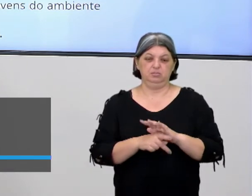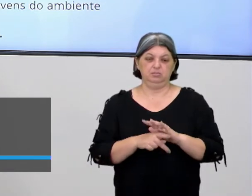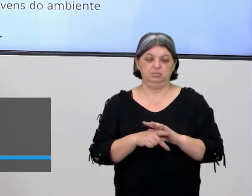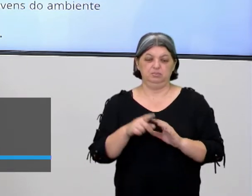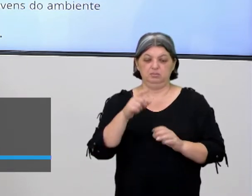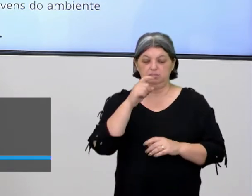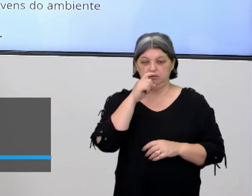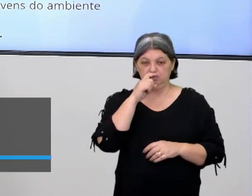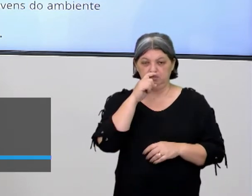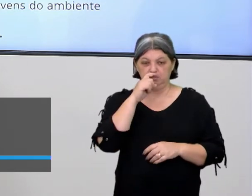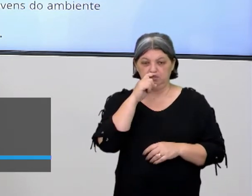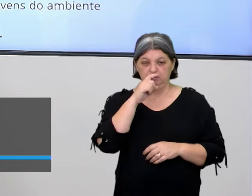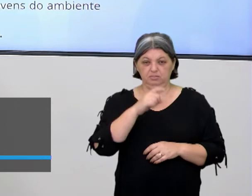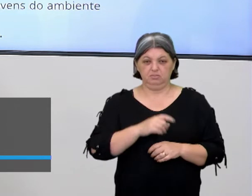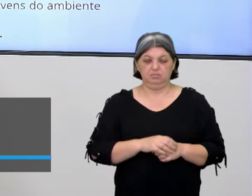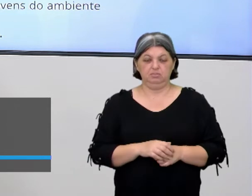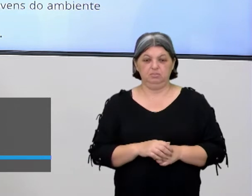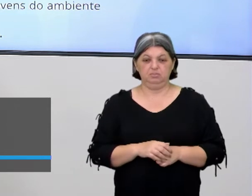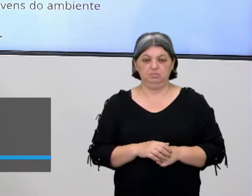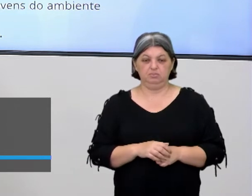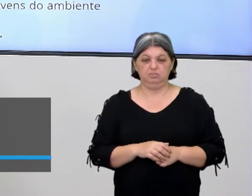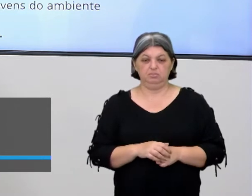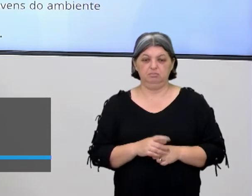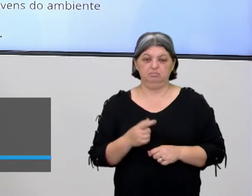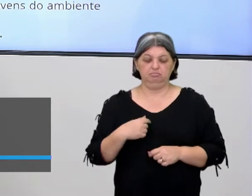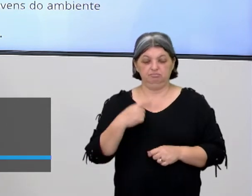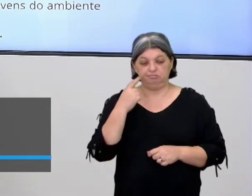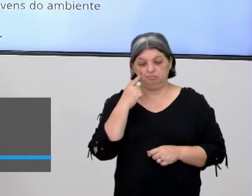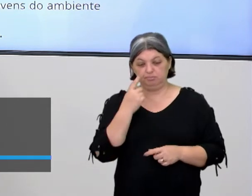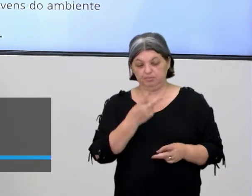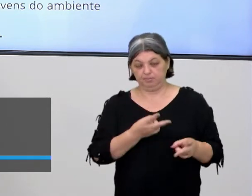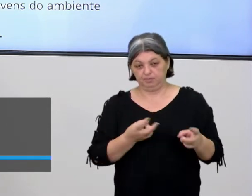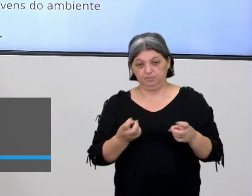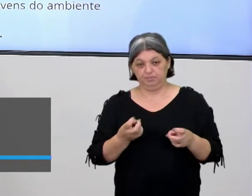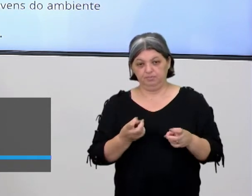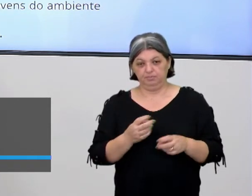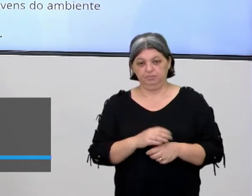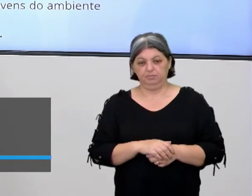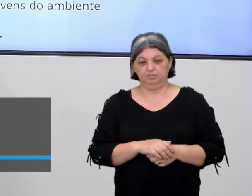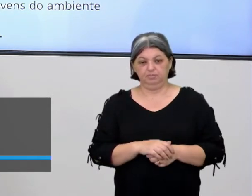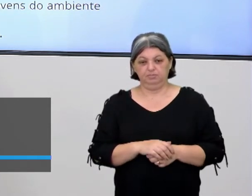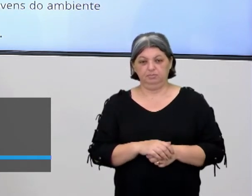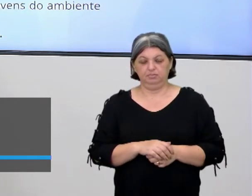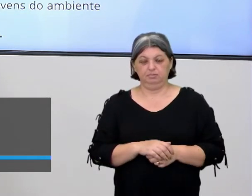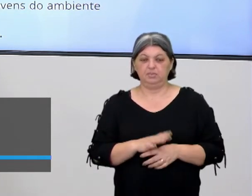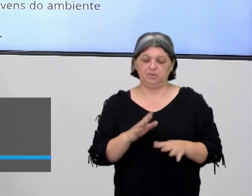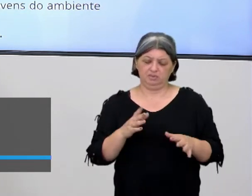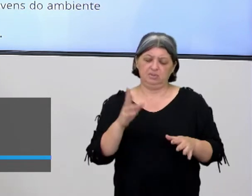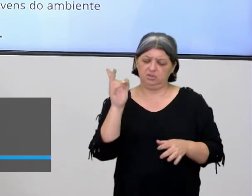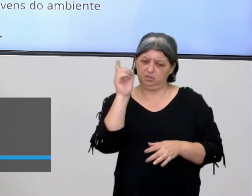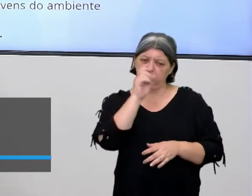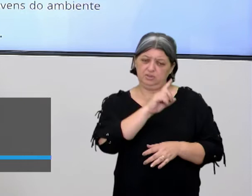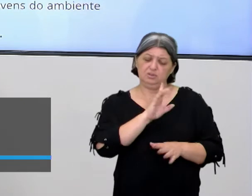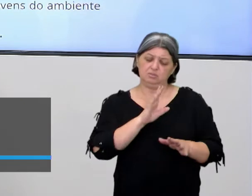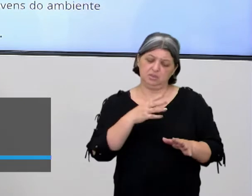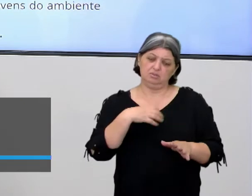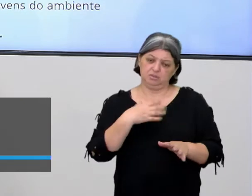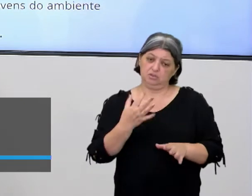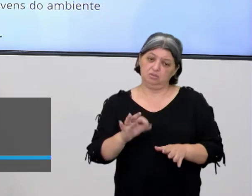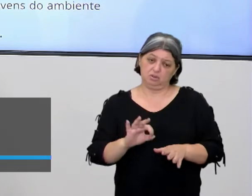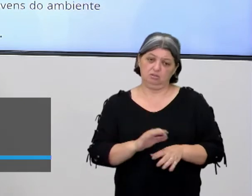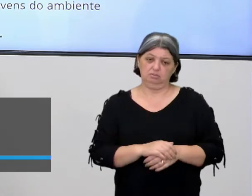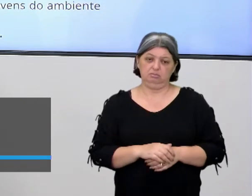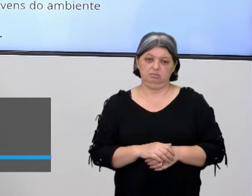como profissional, eu tenho a impressão que, apesar de ser muito duro, acabou sendo a correta, ok? A gente